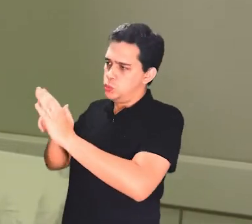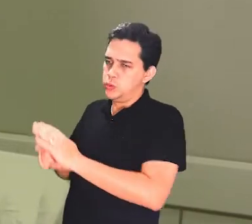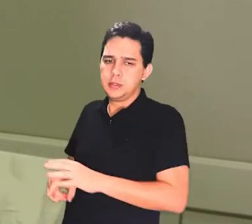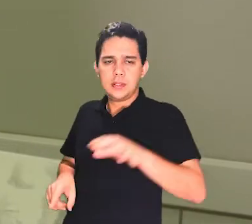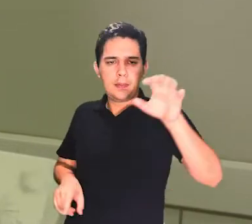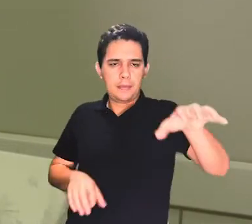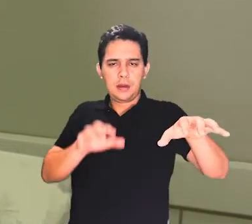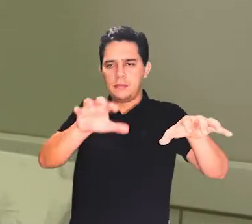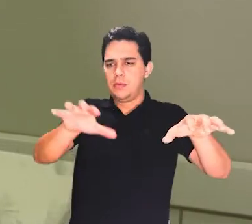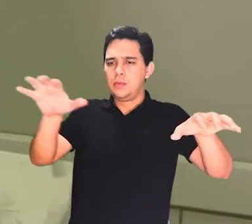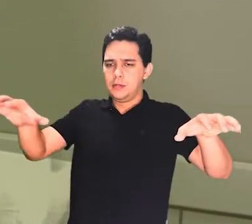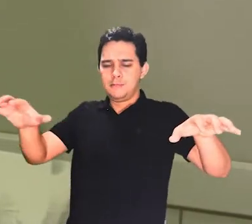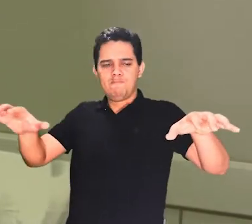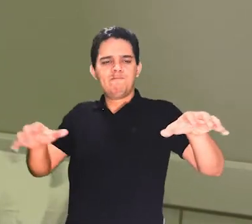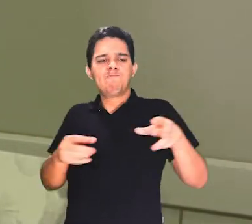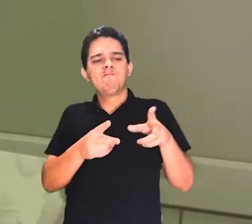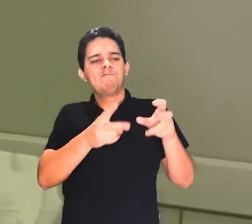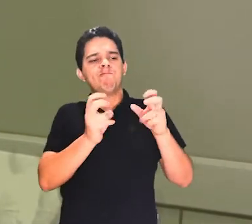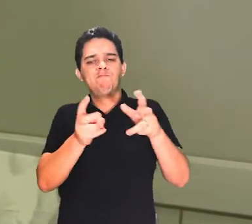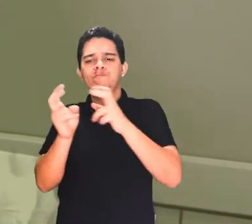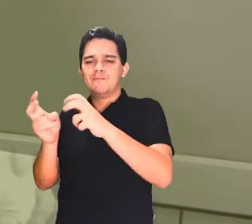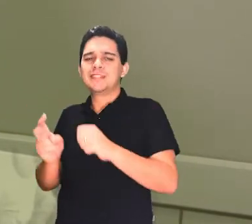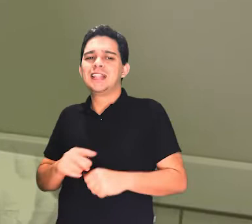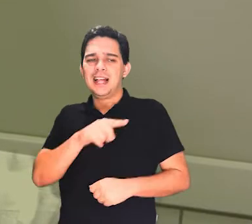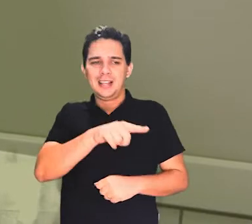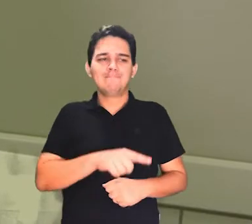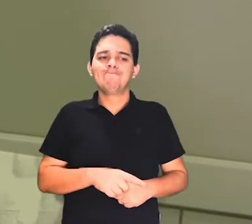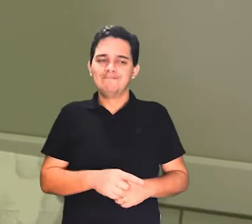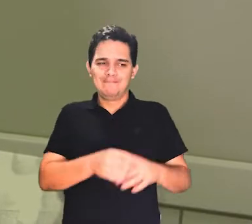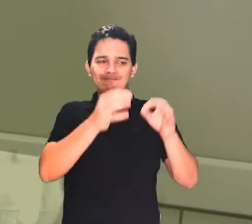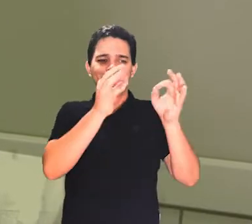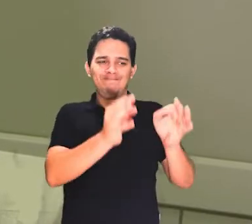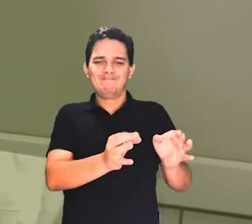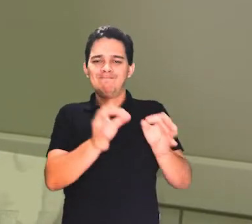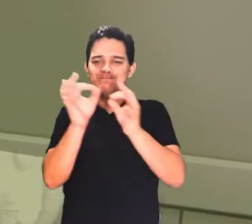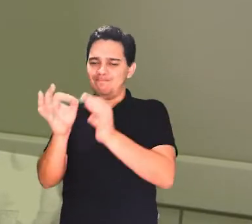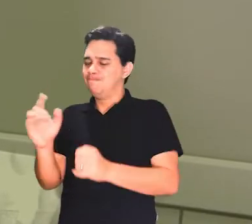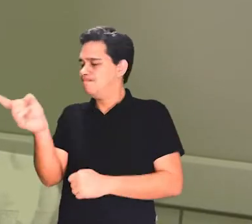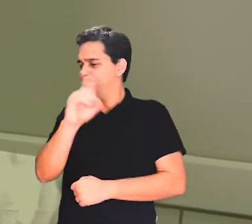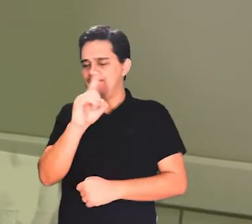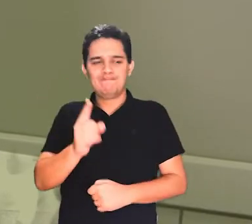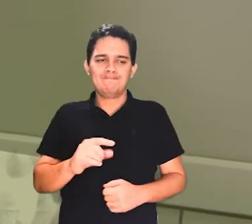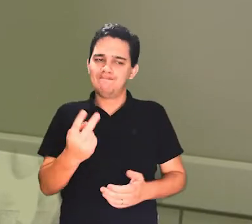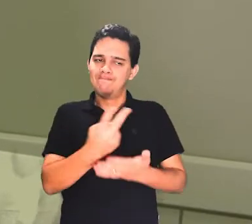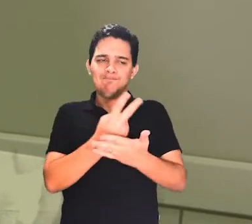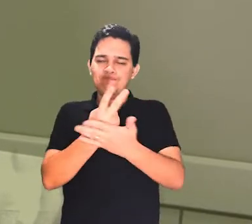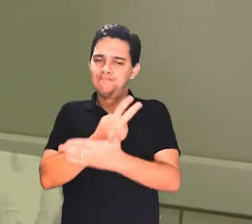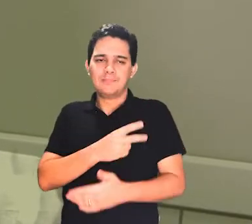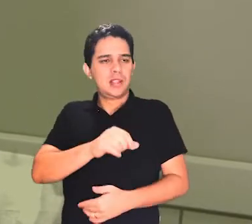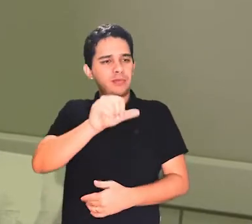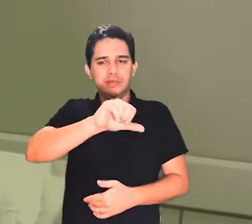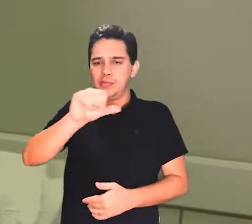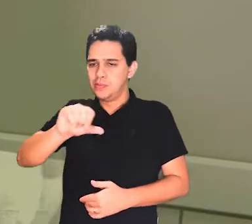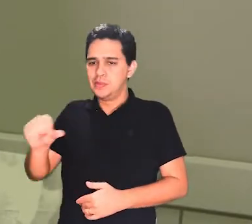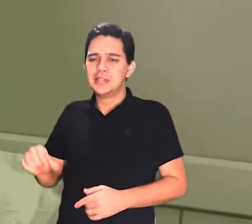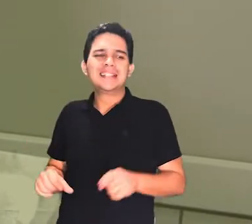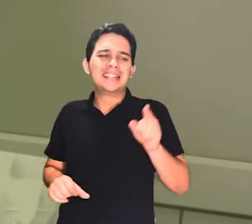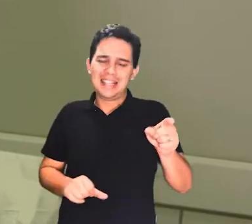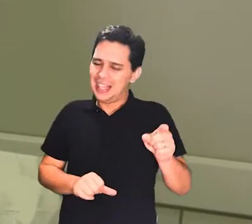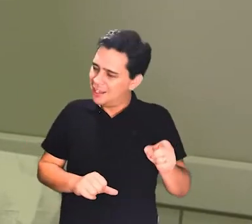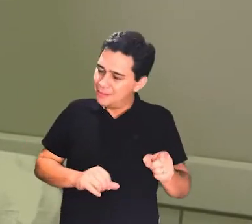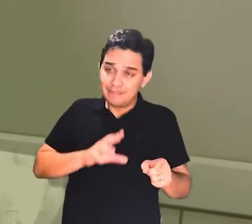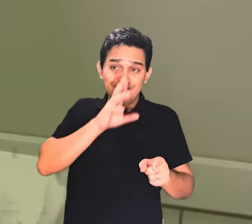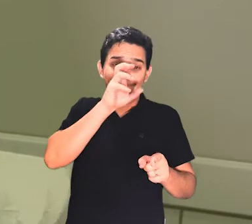muito graves e são locais onde as pessoas realmente estão ali internadas com todo tipo de